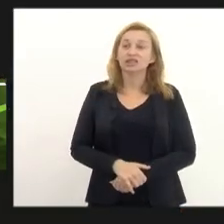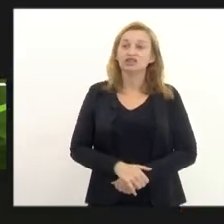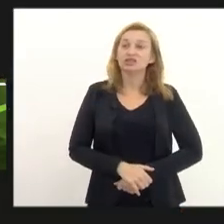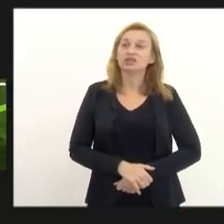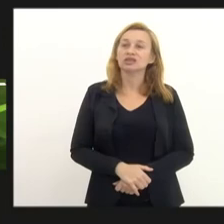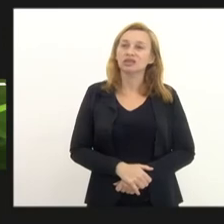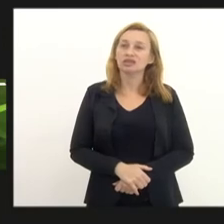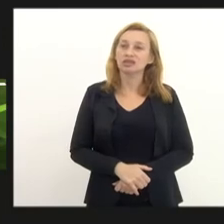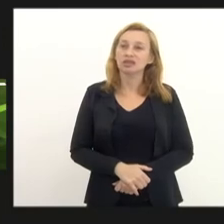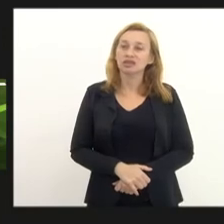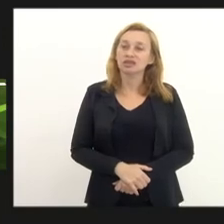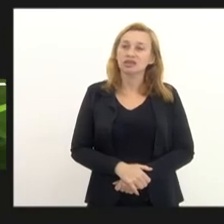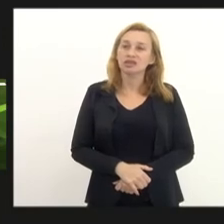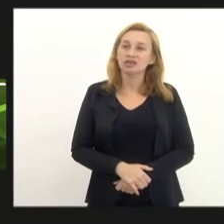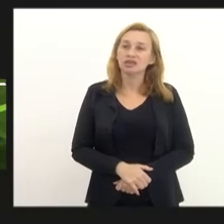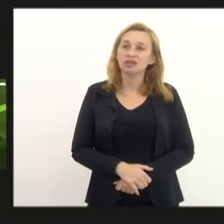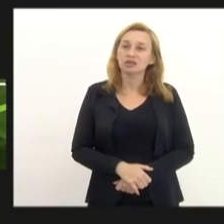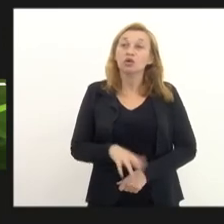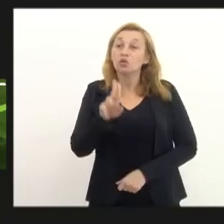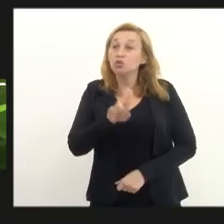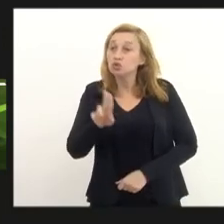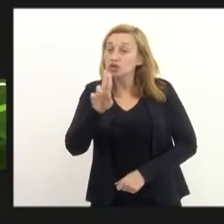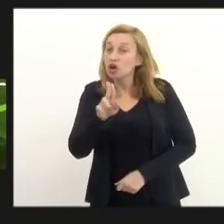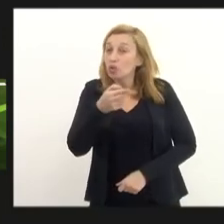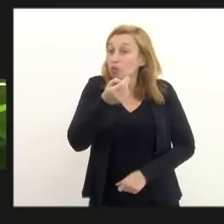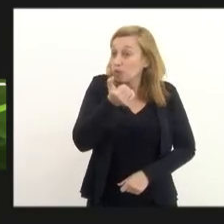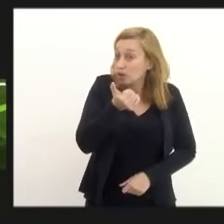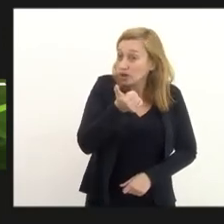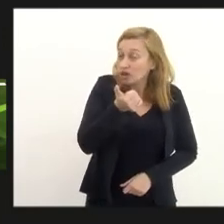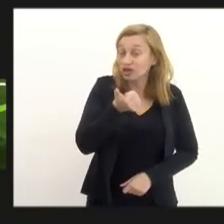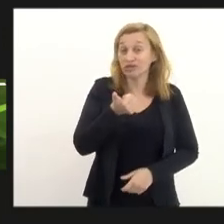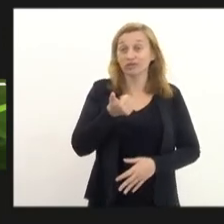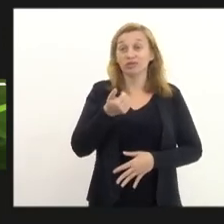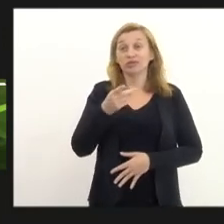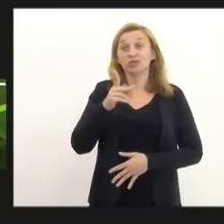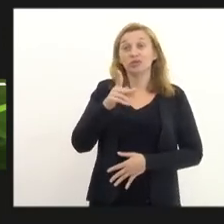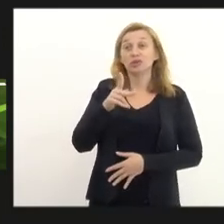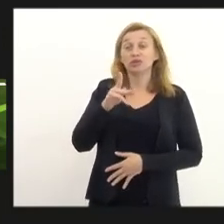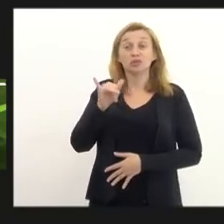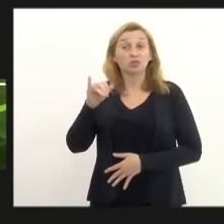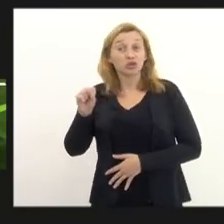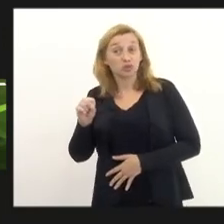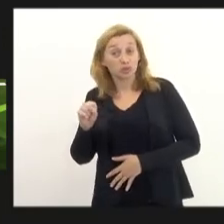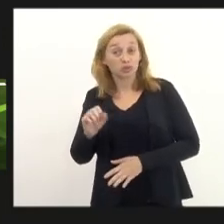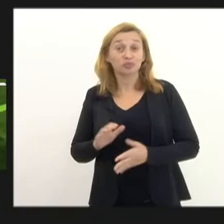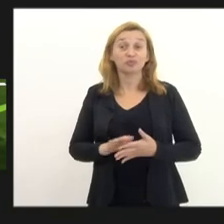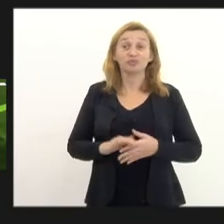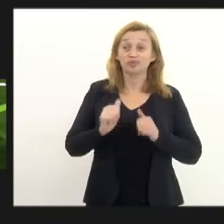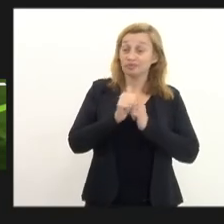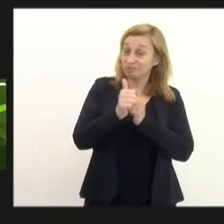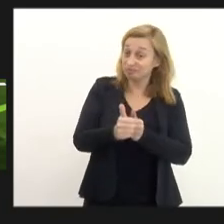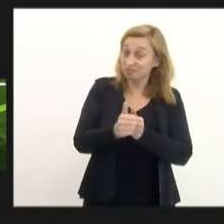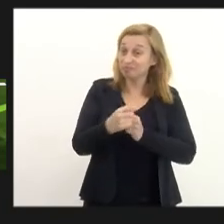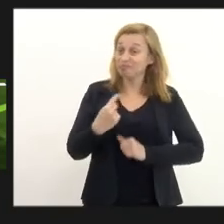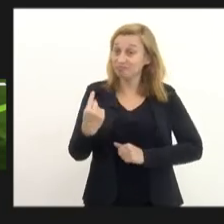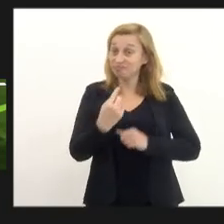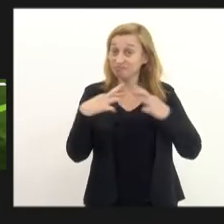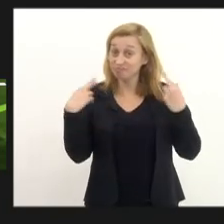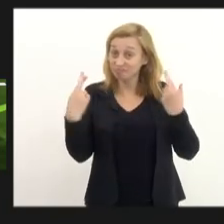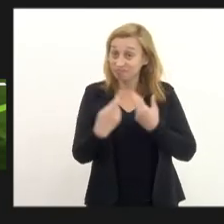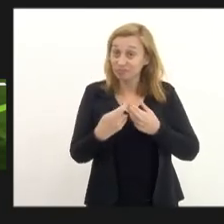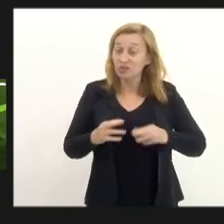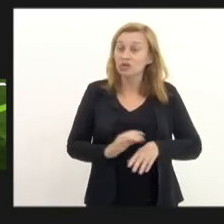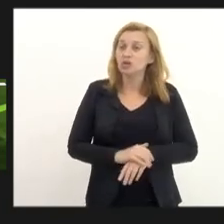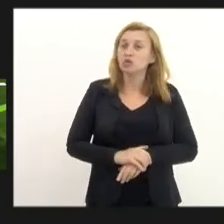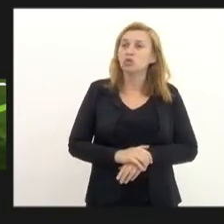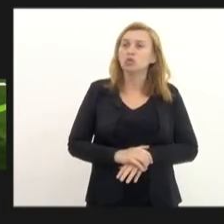também usar um pouquinho da boa vontade do Bispo, né, que está acompanhando a nossa reunião. O que